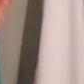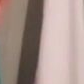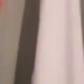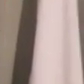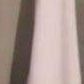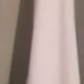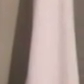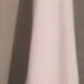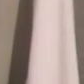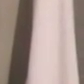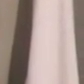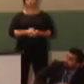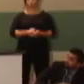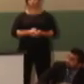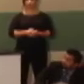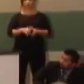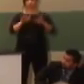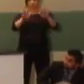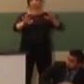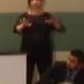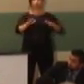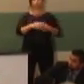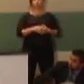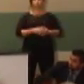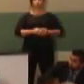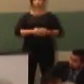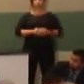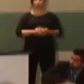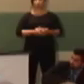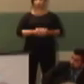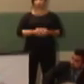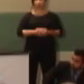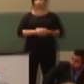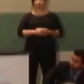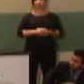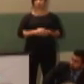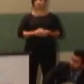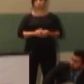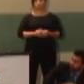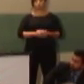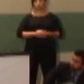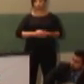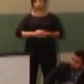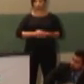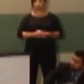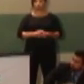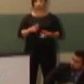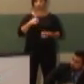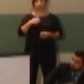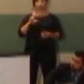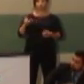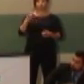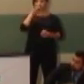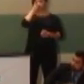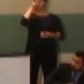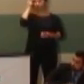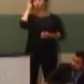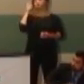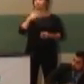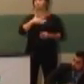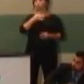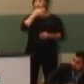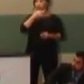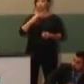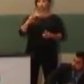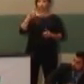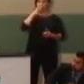resposta. Candidato, a plateia, por favor. Foi agredido pessoalmente, peço tempo de resposta. Doutor Down. Claro. Plateia,